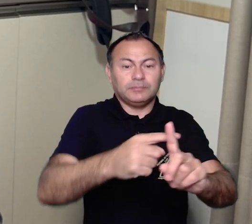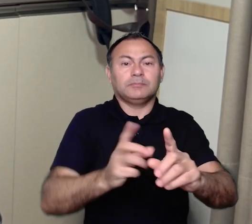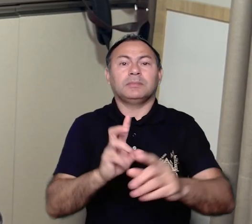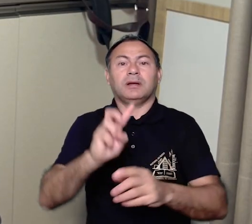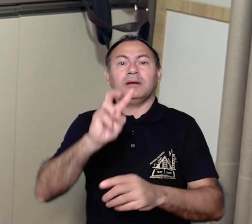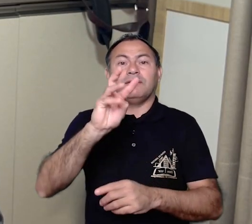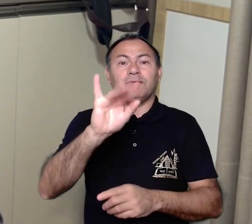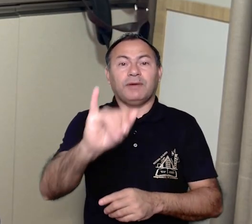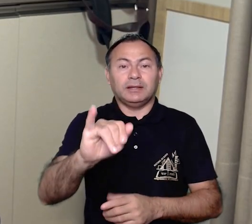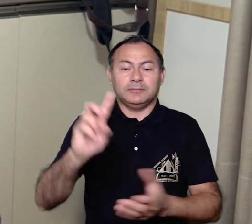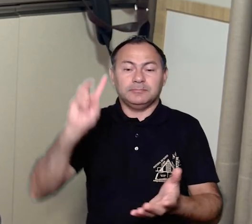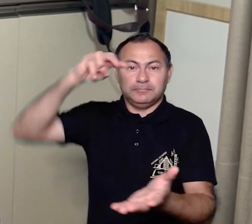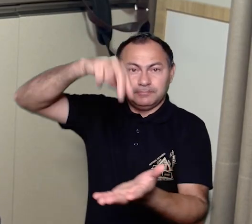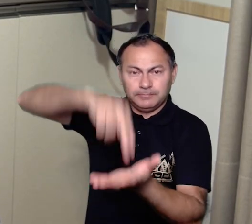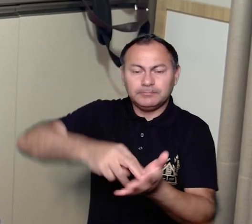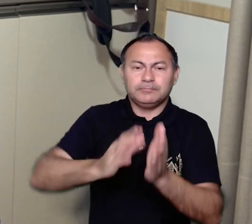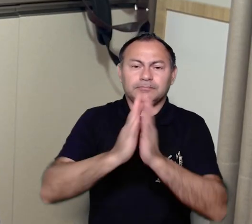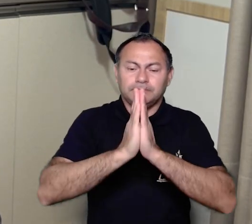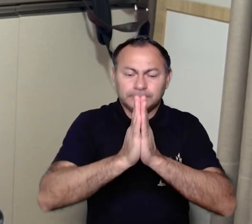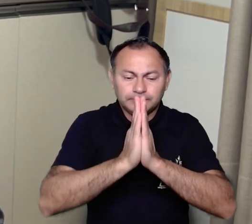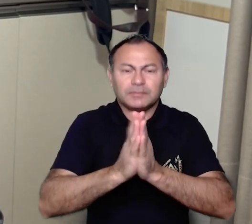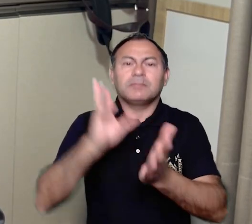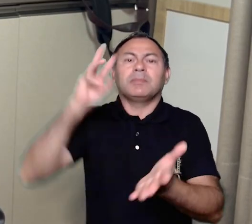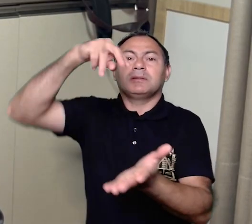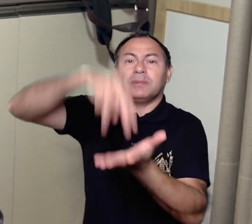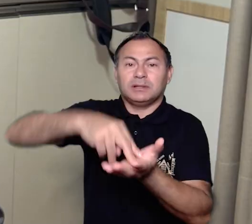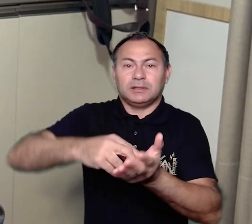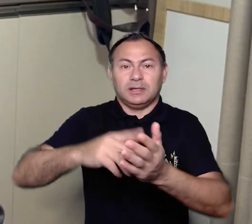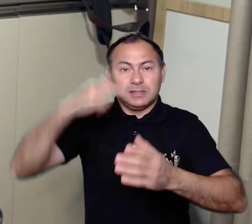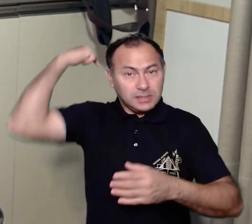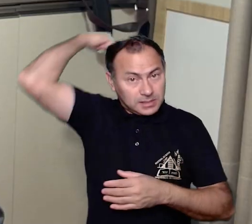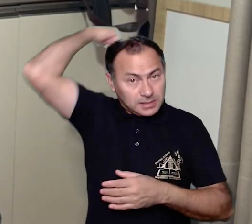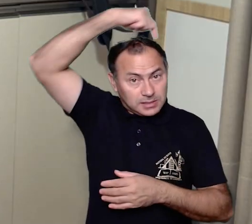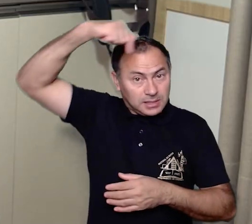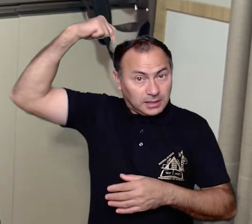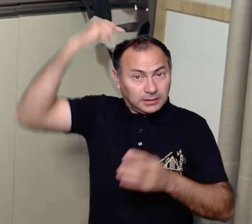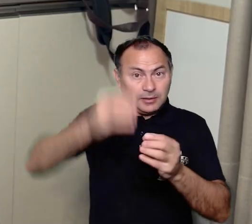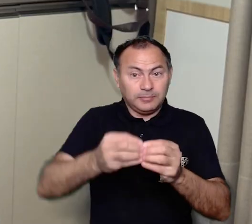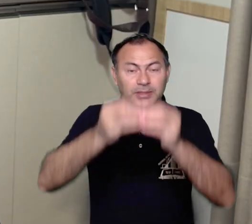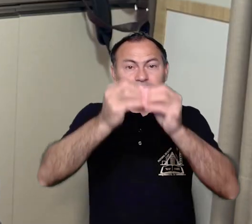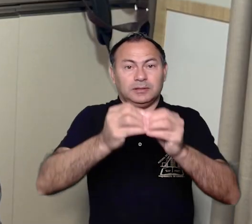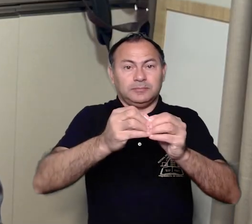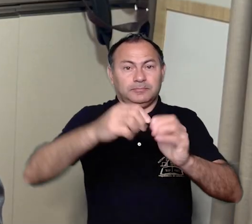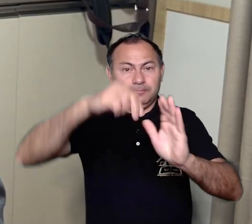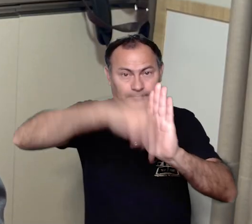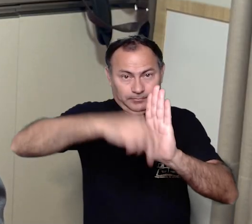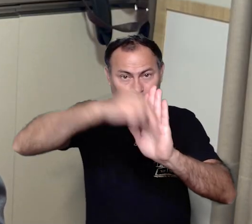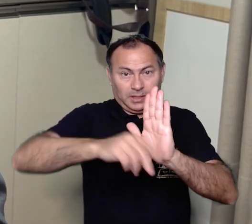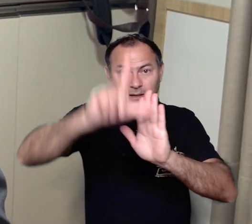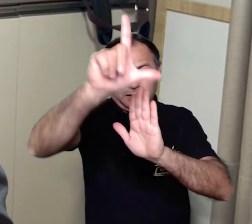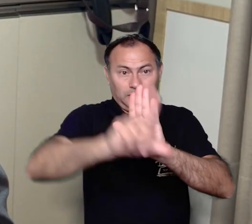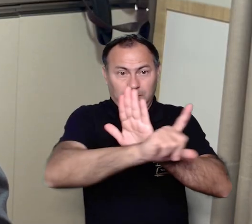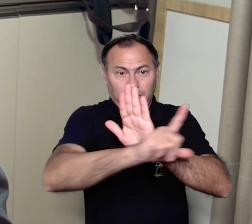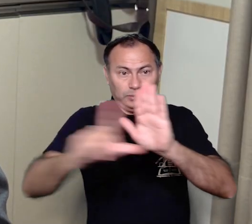aí participando devotamente da Santa Missa, sempre que as normas litúrgicas